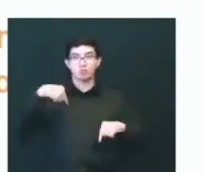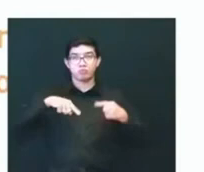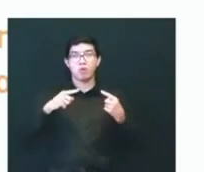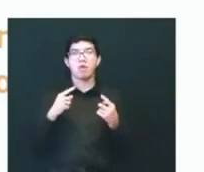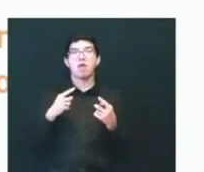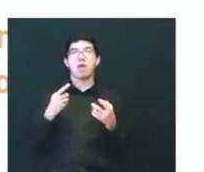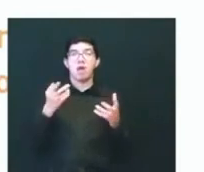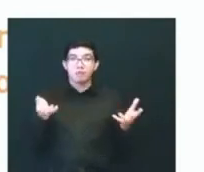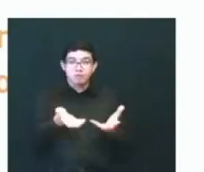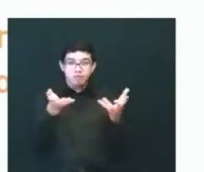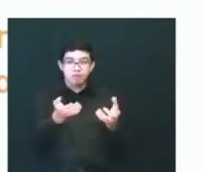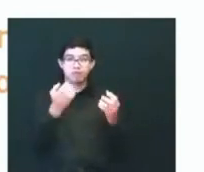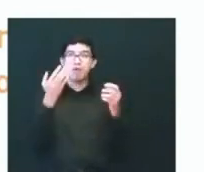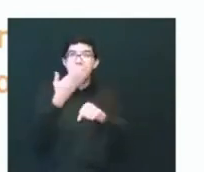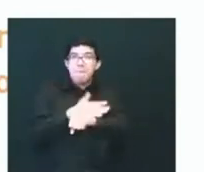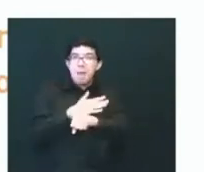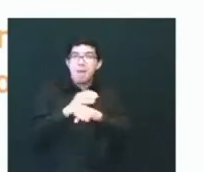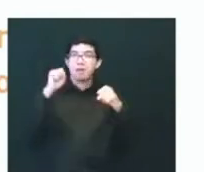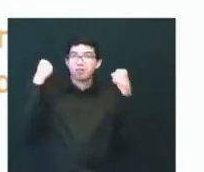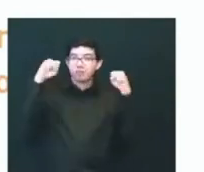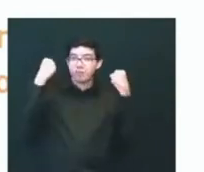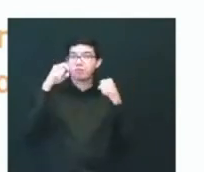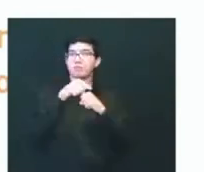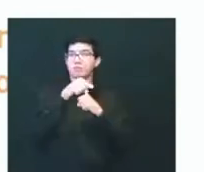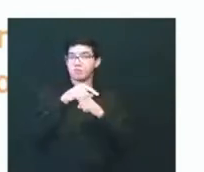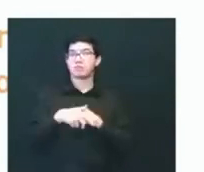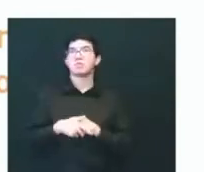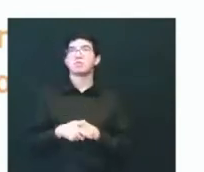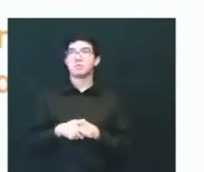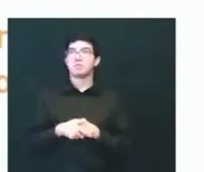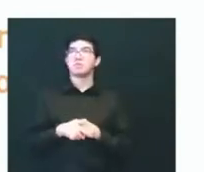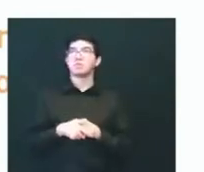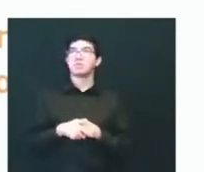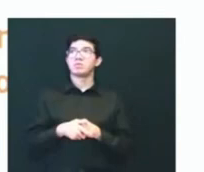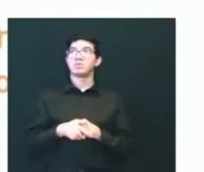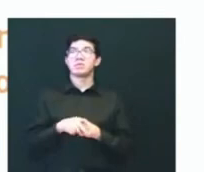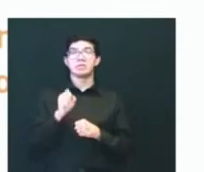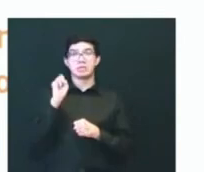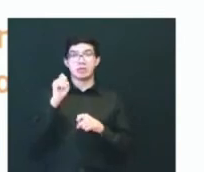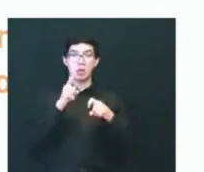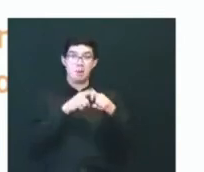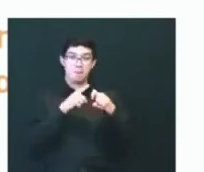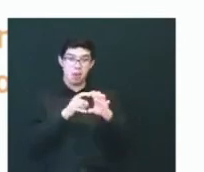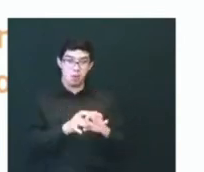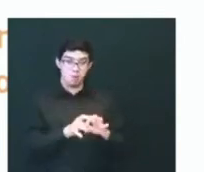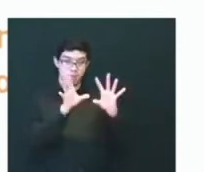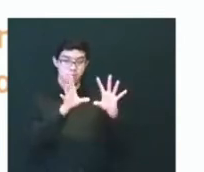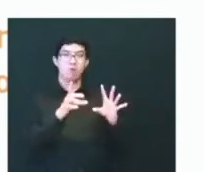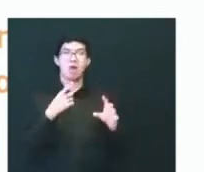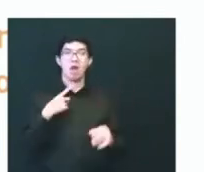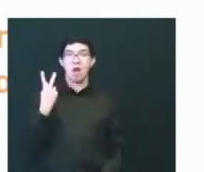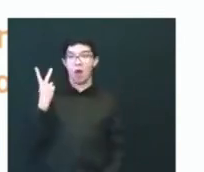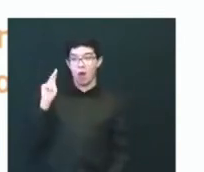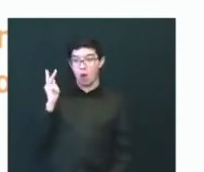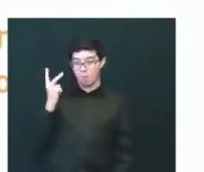a prática de exercício físico, porque o exercício físico, se tiver liberado, libera hormônios de prazer, de